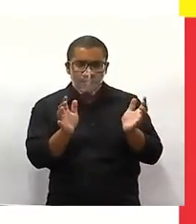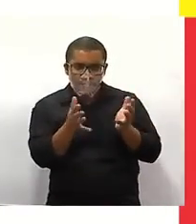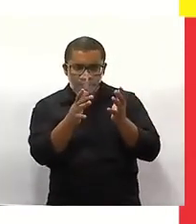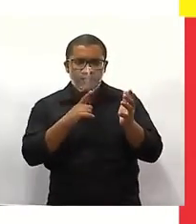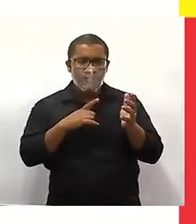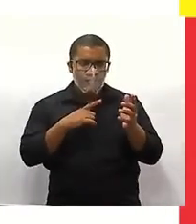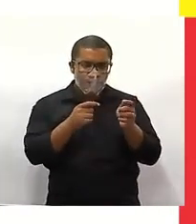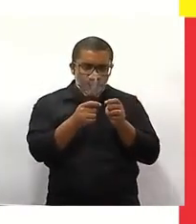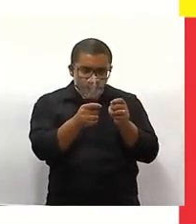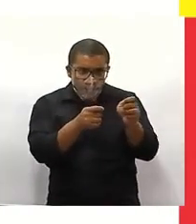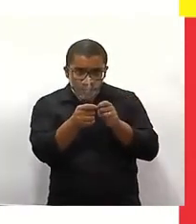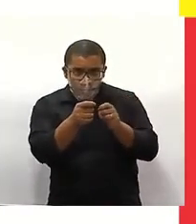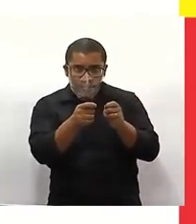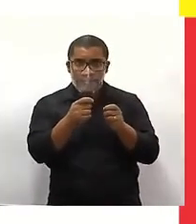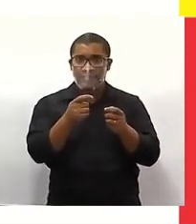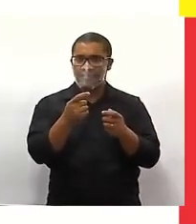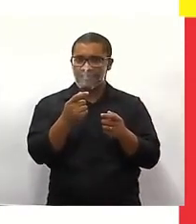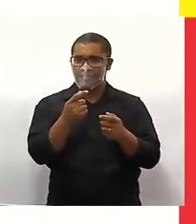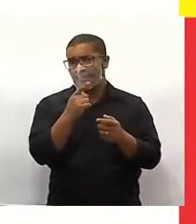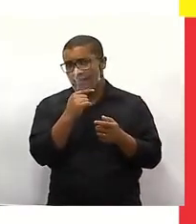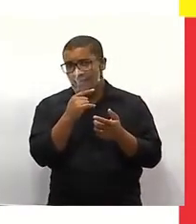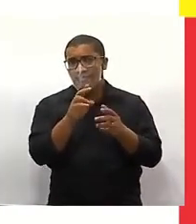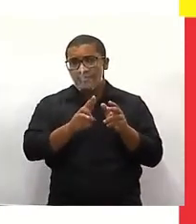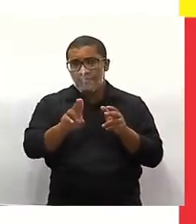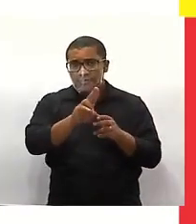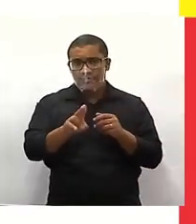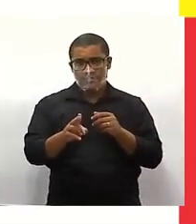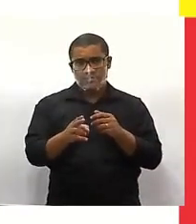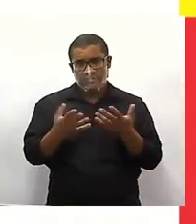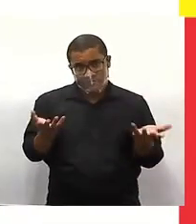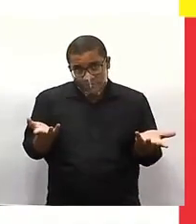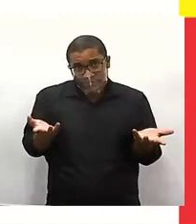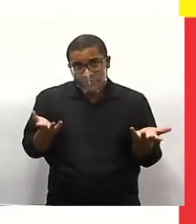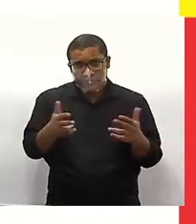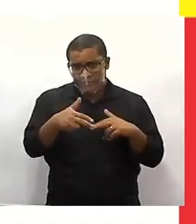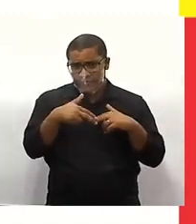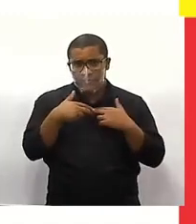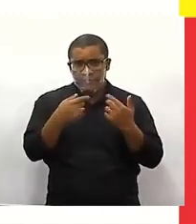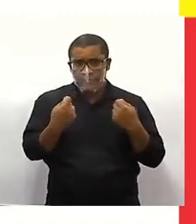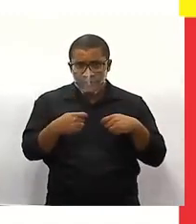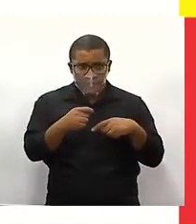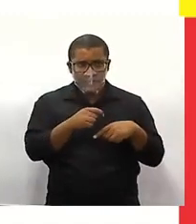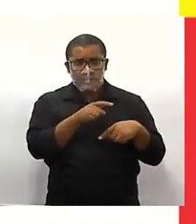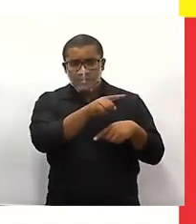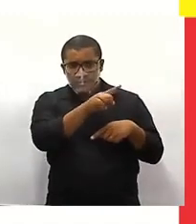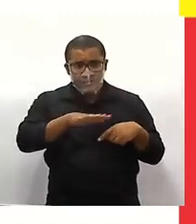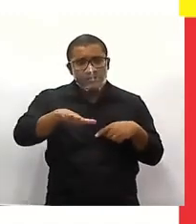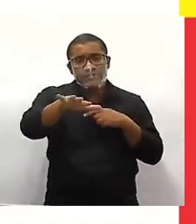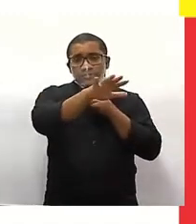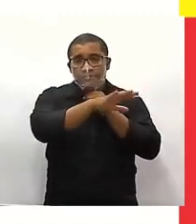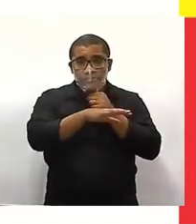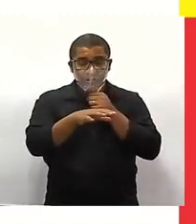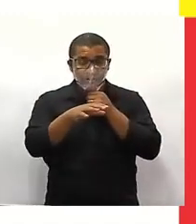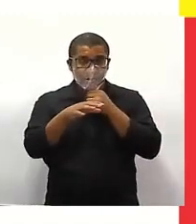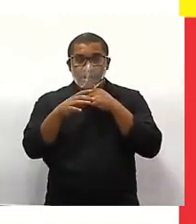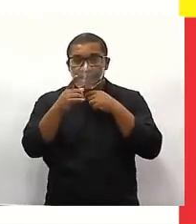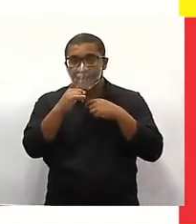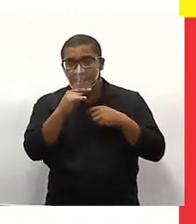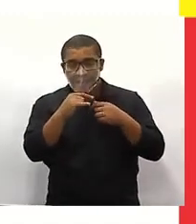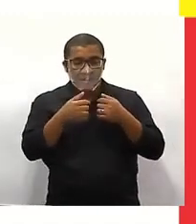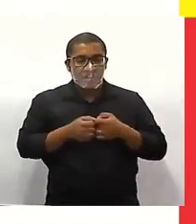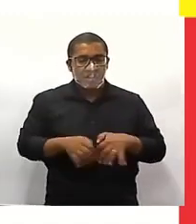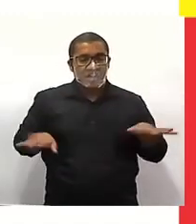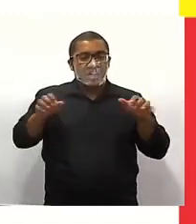2. Lógico, se eu estou fazendo uma política nacional de recursos hídricos, eu tenho que incentivar o uso racional da água, né?